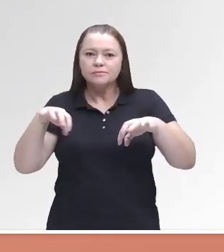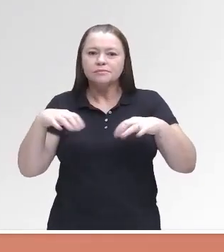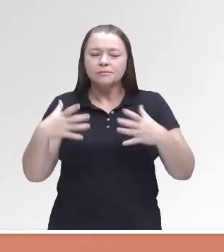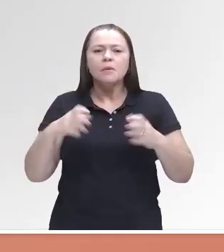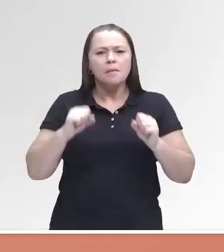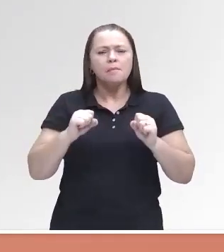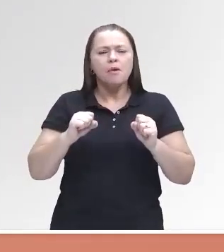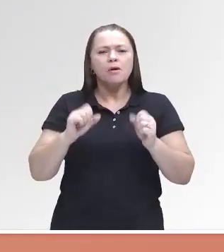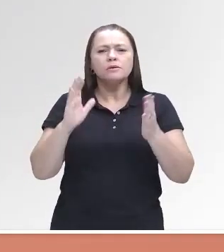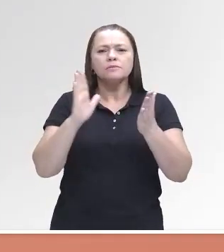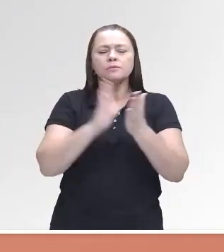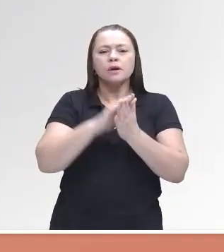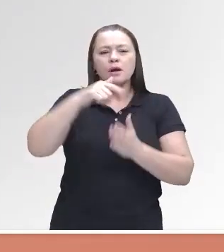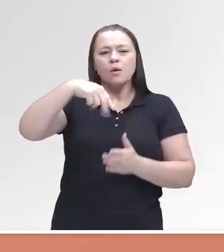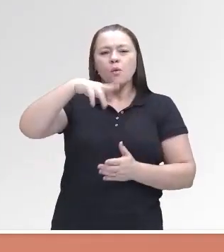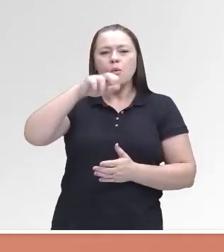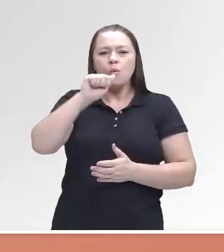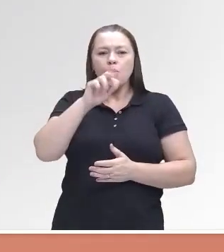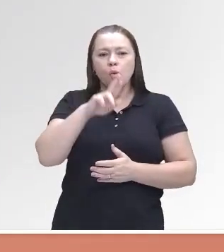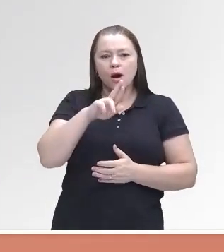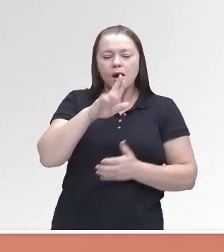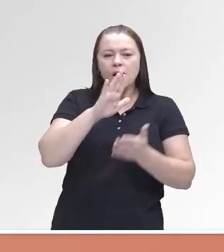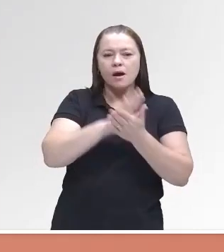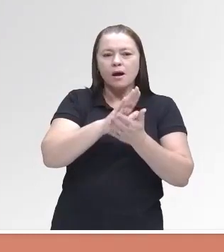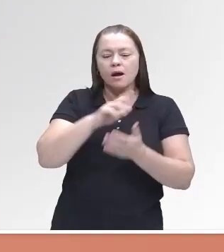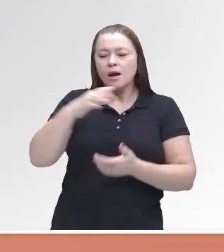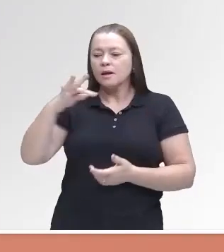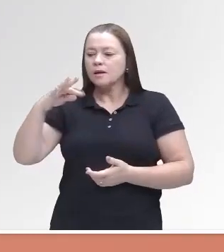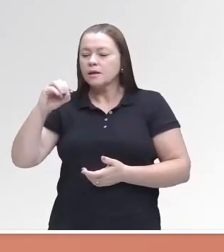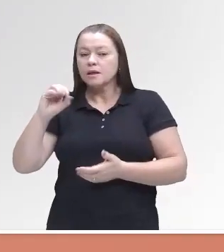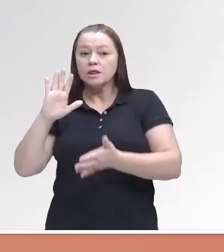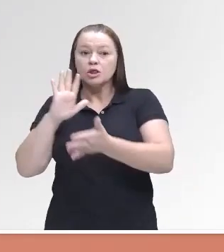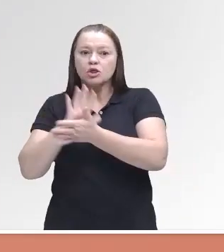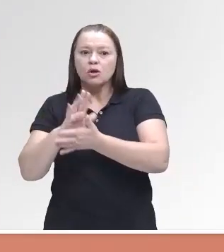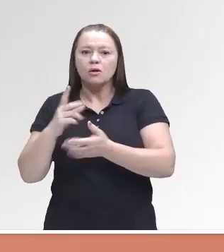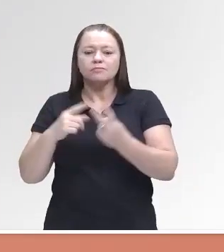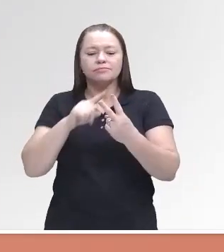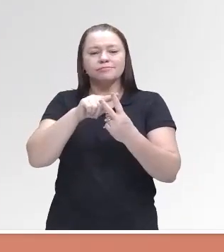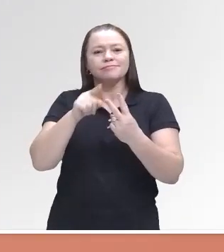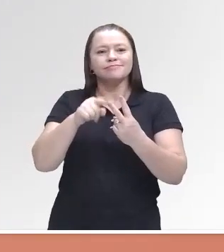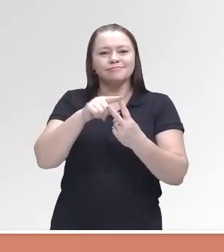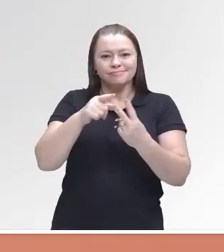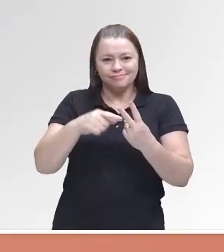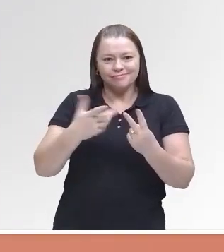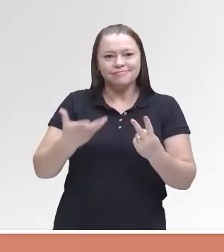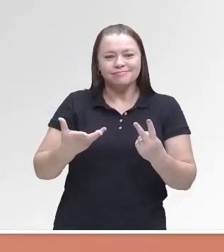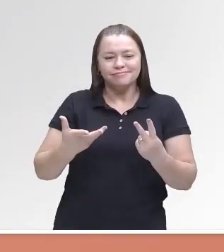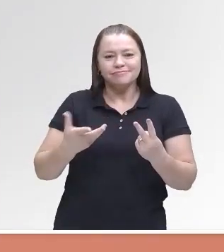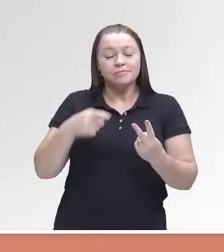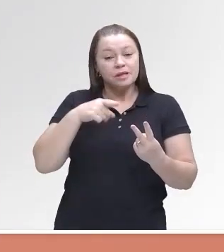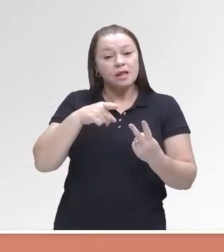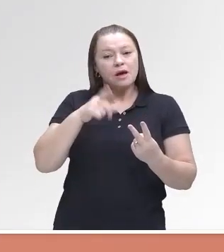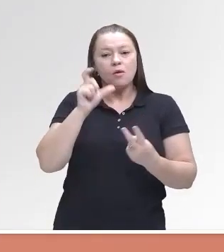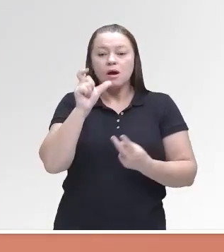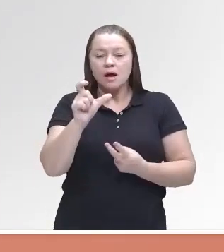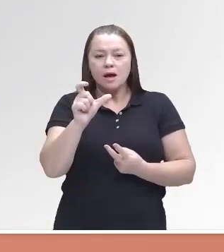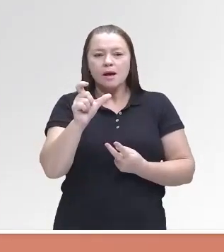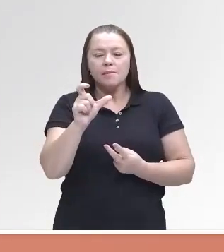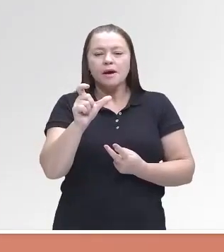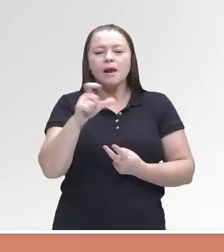por exemplo, quarto. Quantas vezes eu bati? 2. Logo, a palavra quarto tem